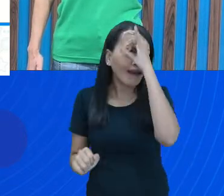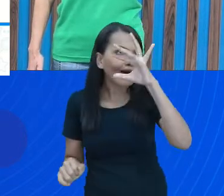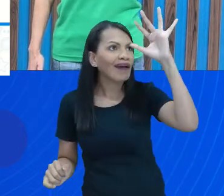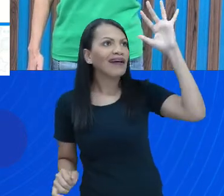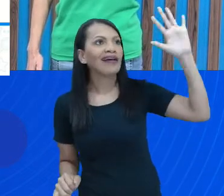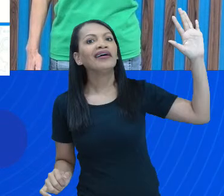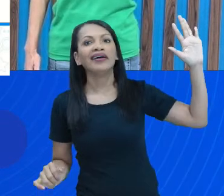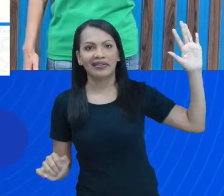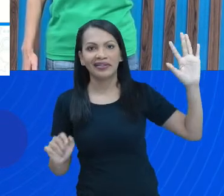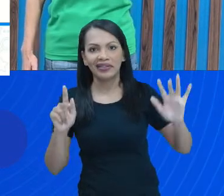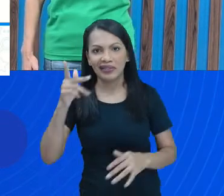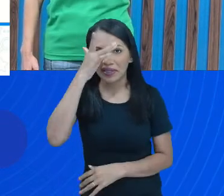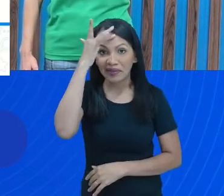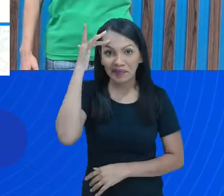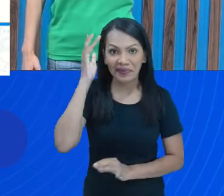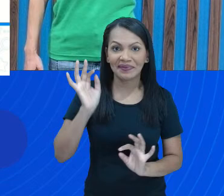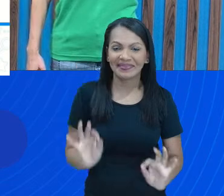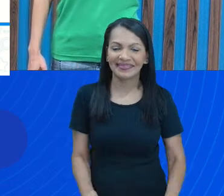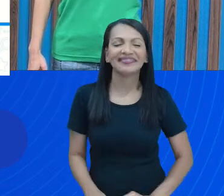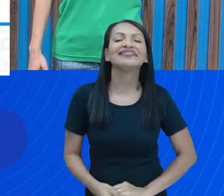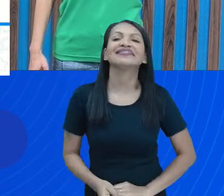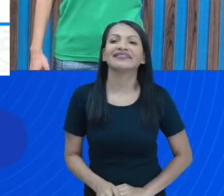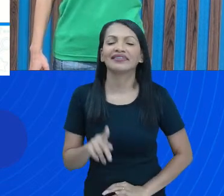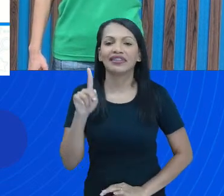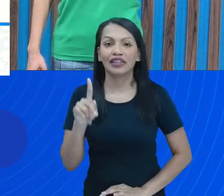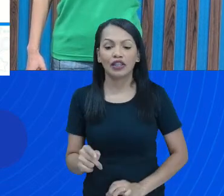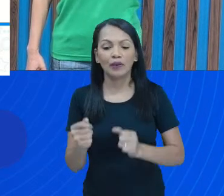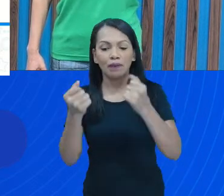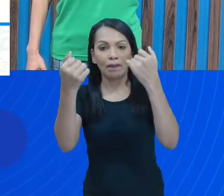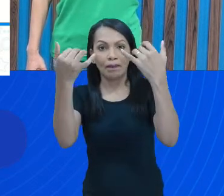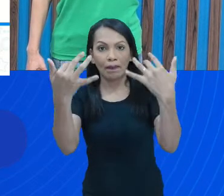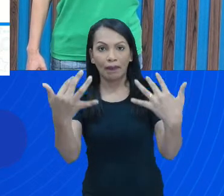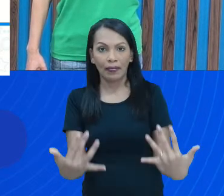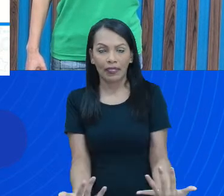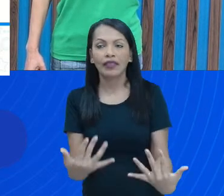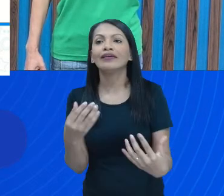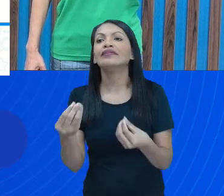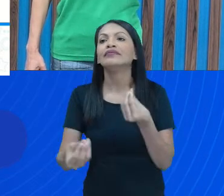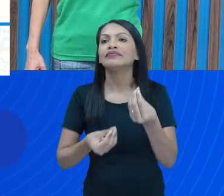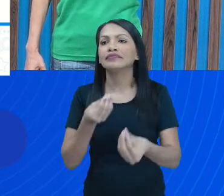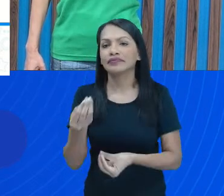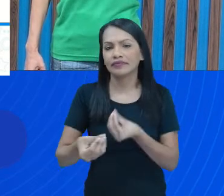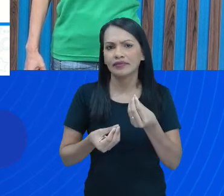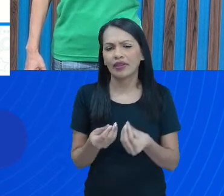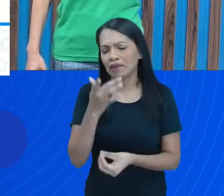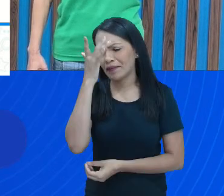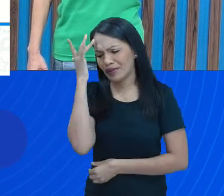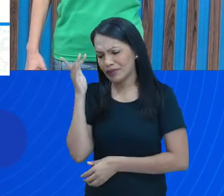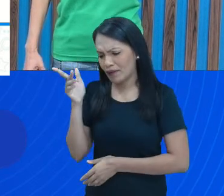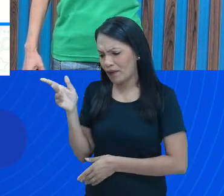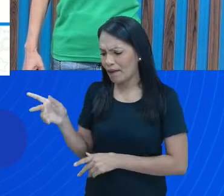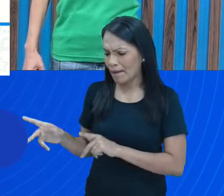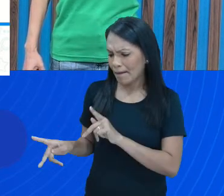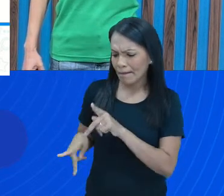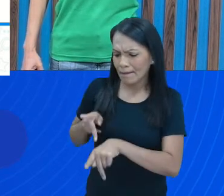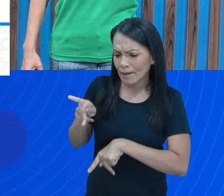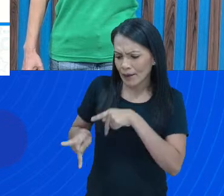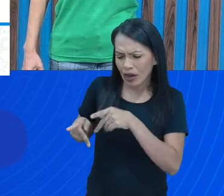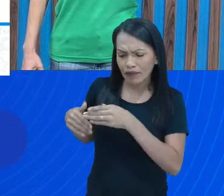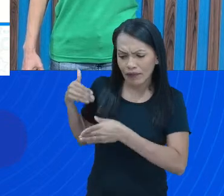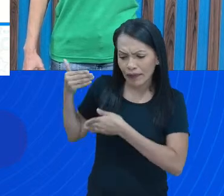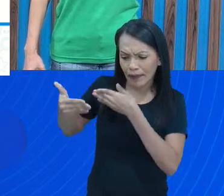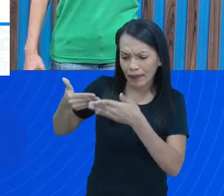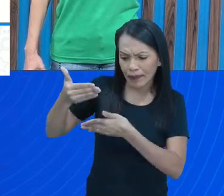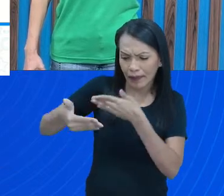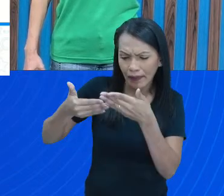imaginação de um povo. É uma narrativa, olha aí, de cunho popular. Por que popular? Porque